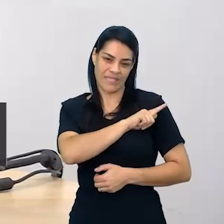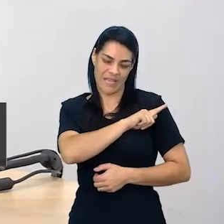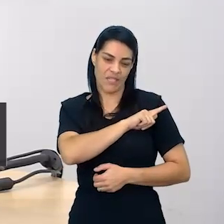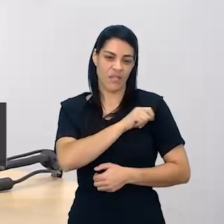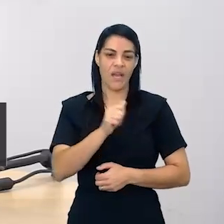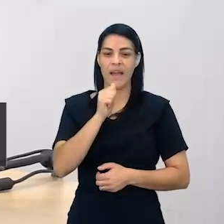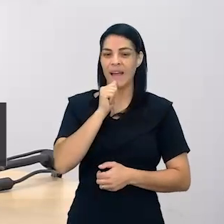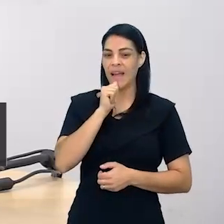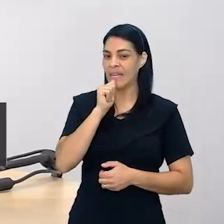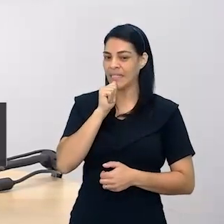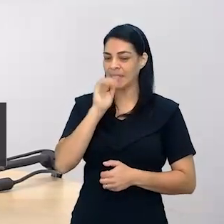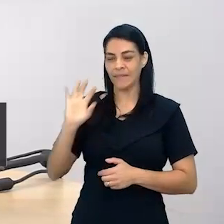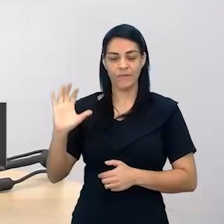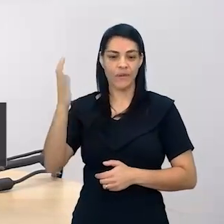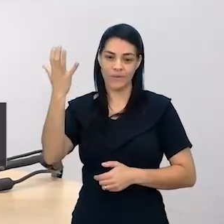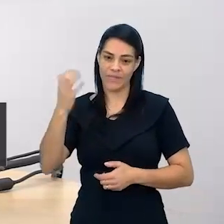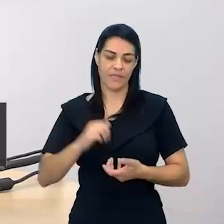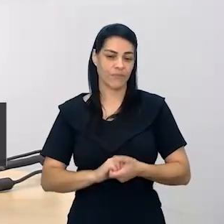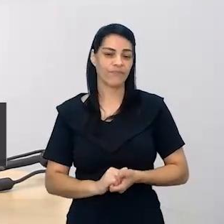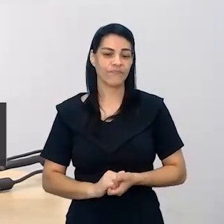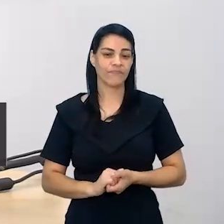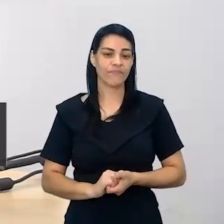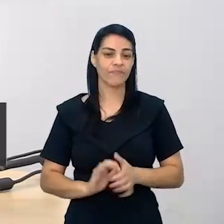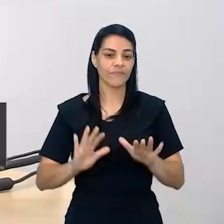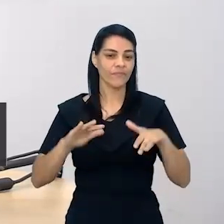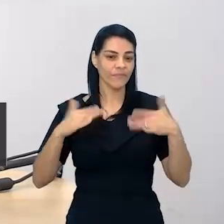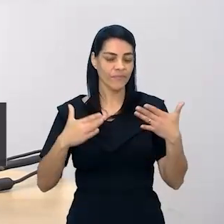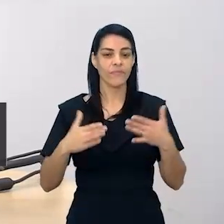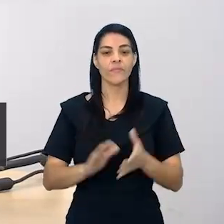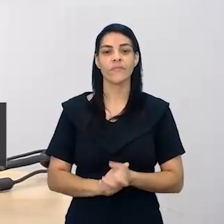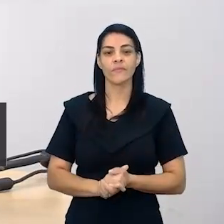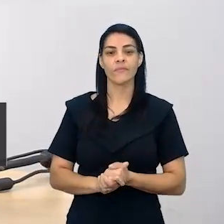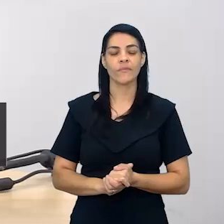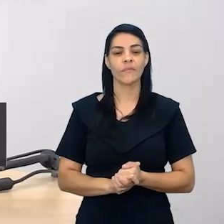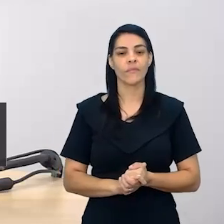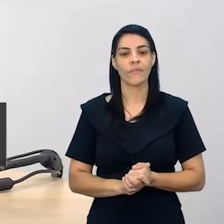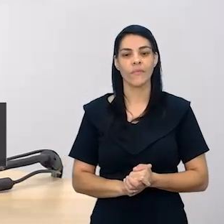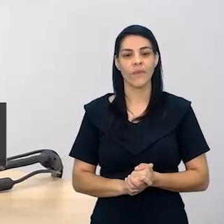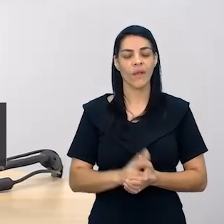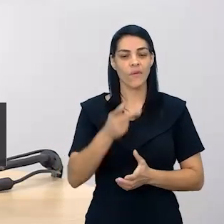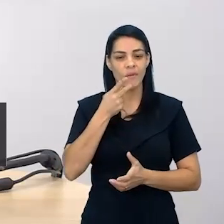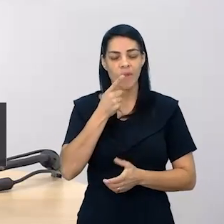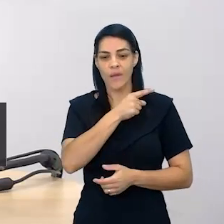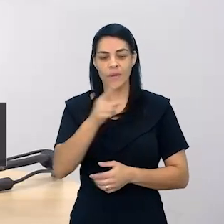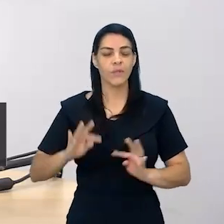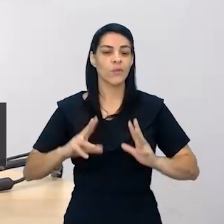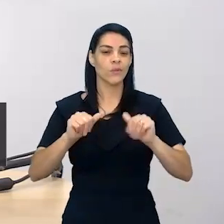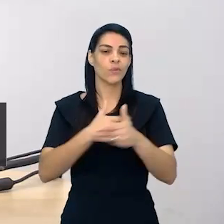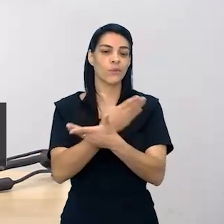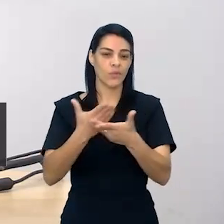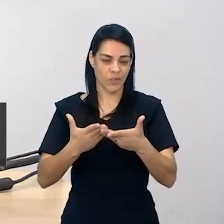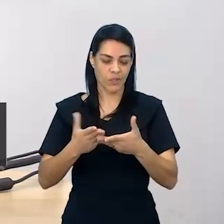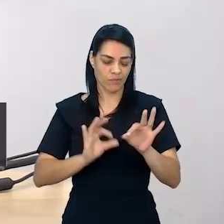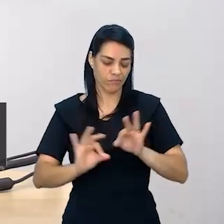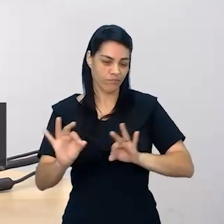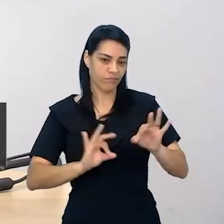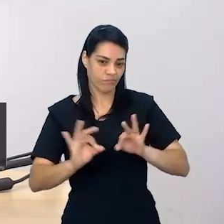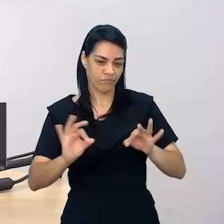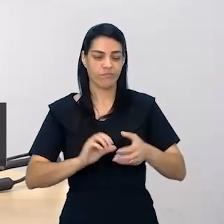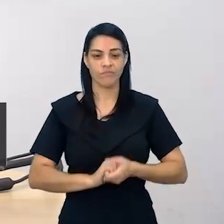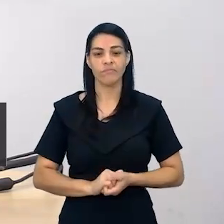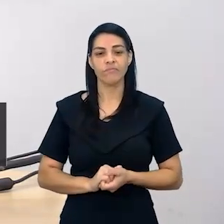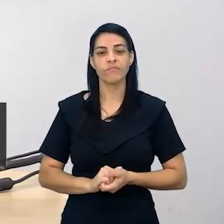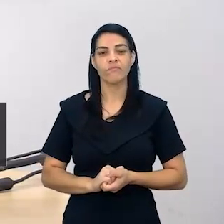Estavam estavam acontecendo Então eu vou apresentar para vocês o que eu o que nós construímos E elaboramos aí com a matemática